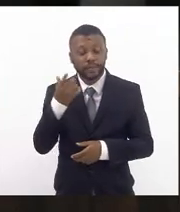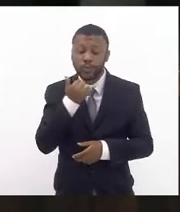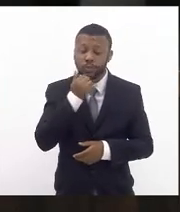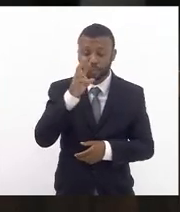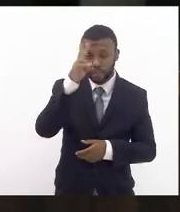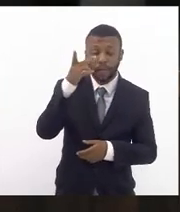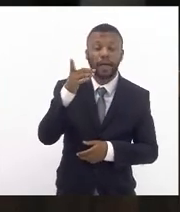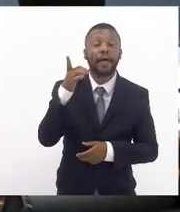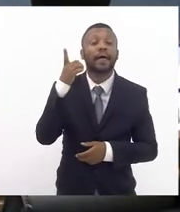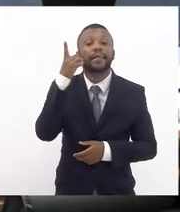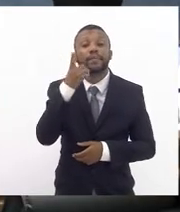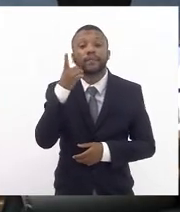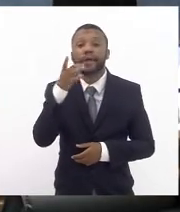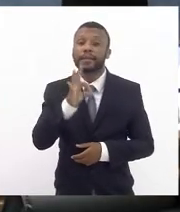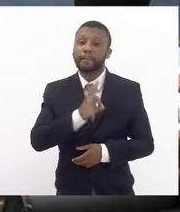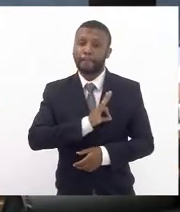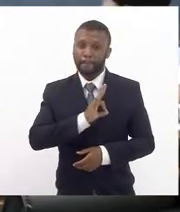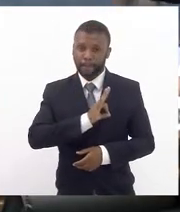deputada Marta Rocha.